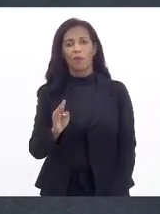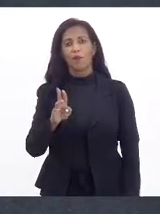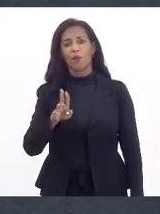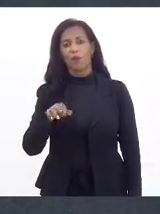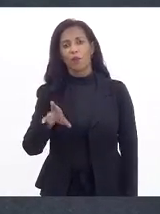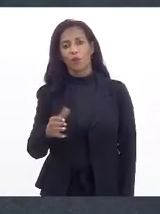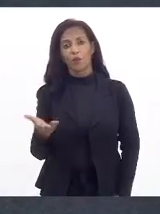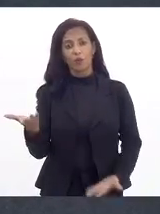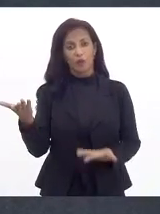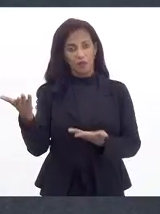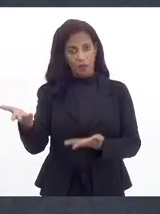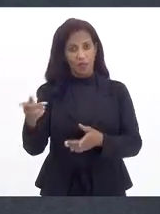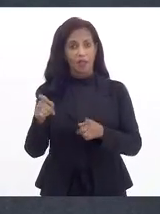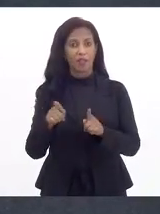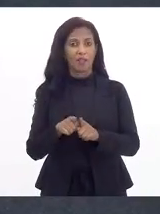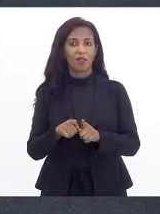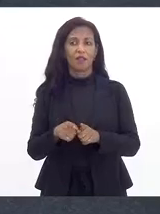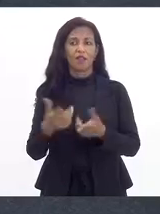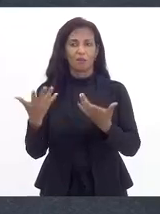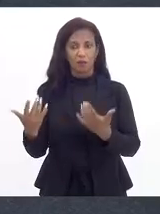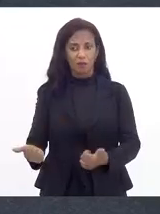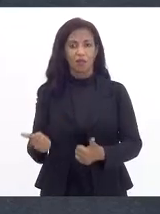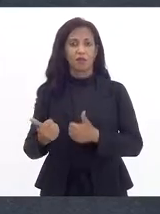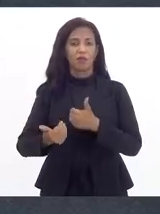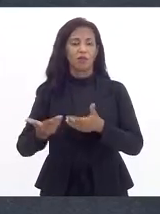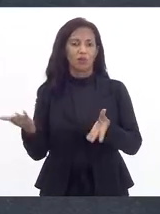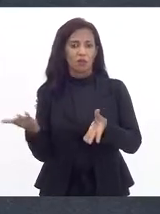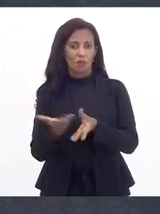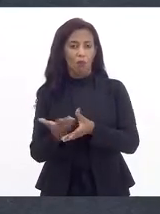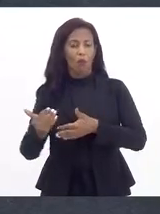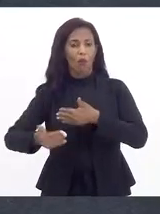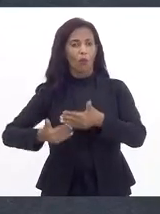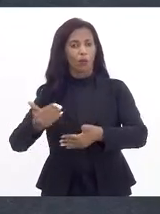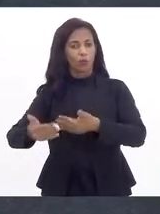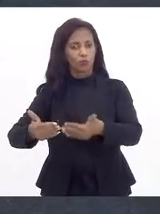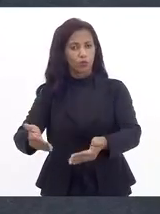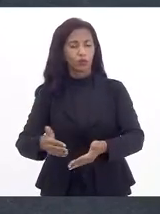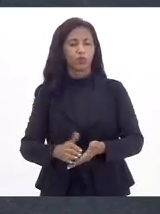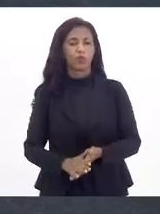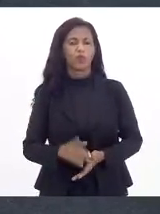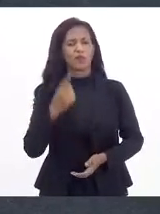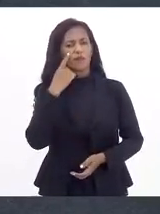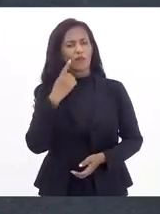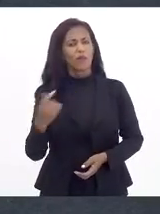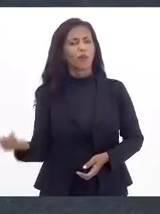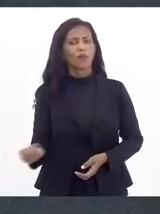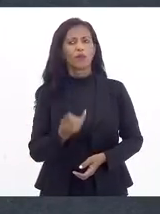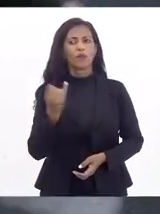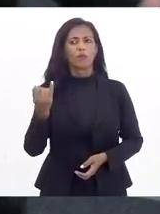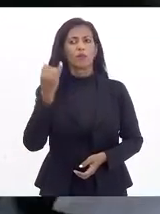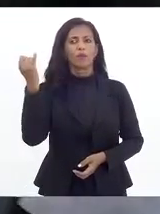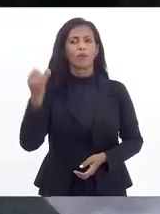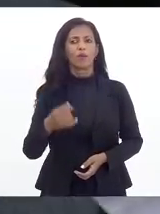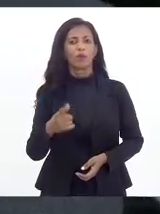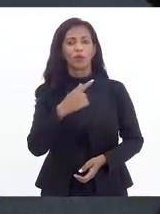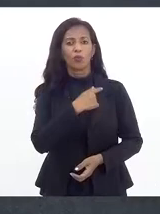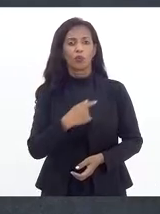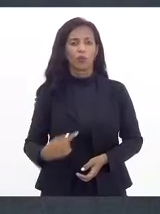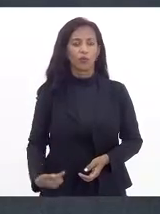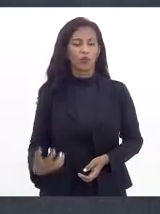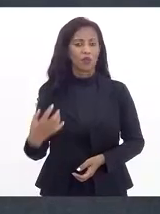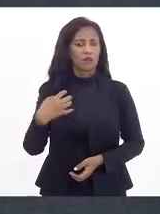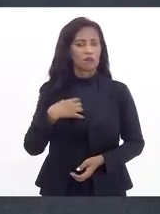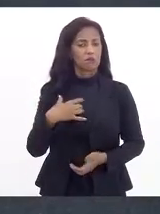que aqui está, que também tocou esse projeto. Então, reconhecer o quanto que é importante e fundamental que o governo